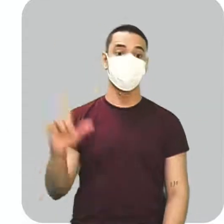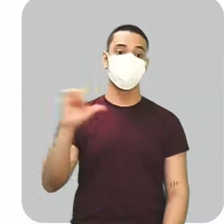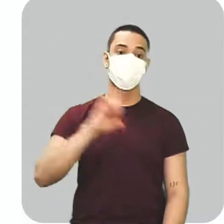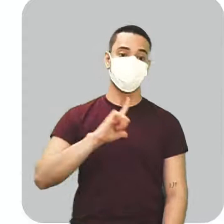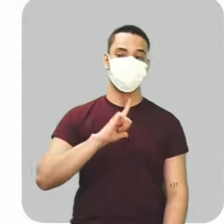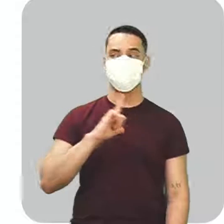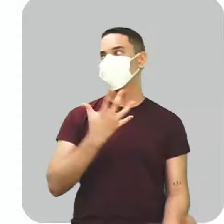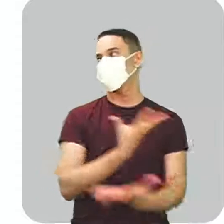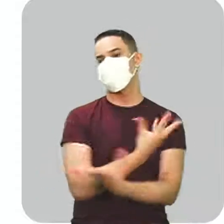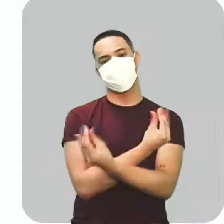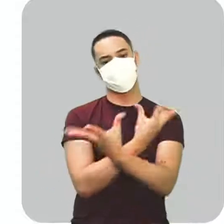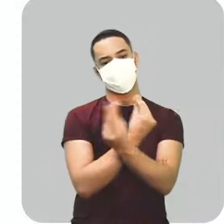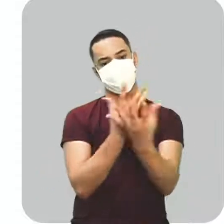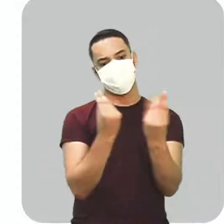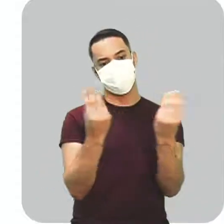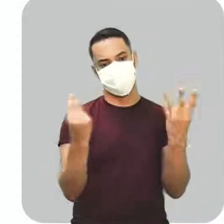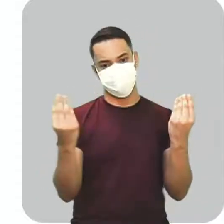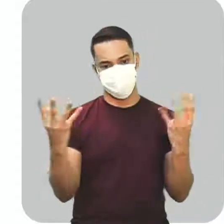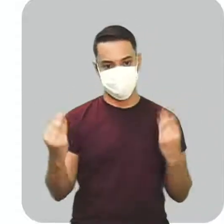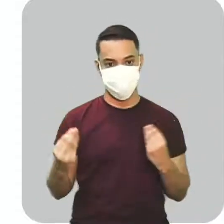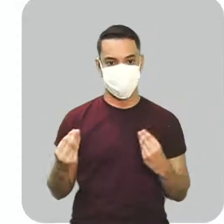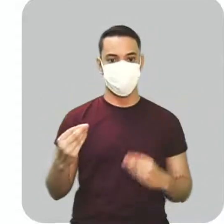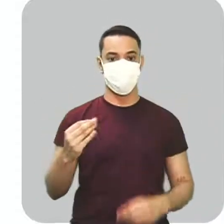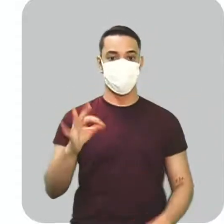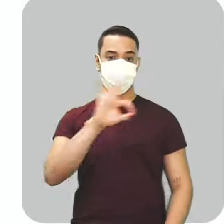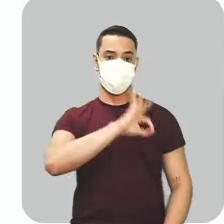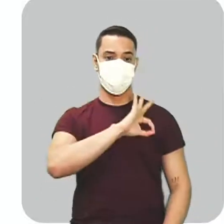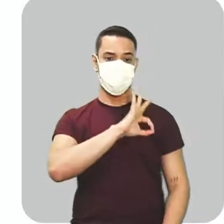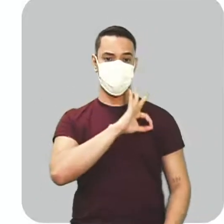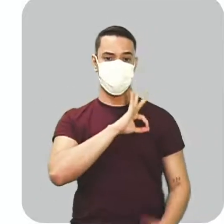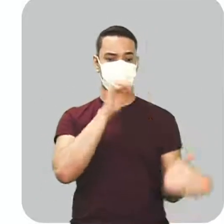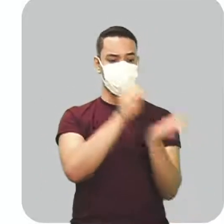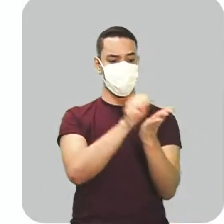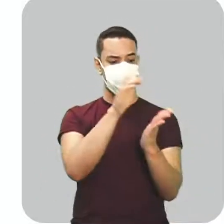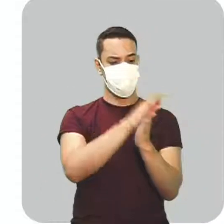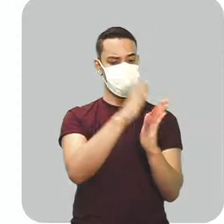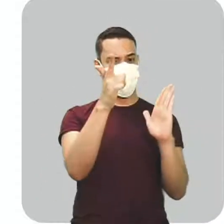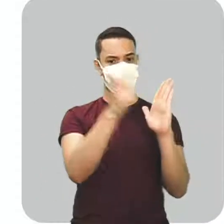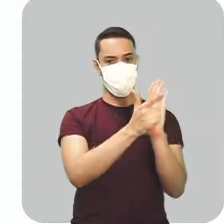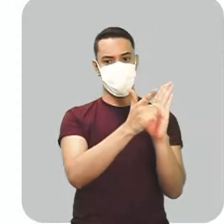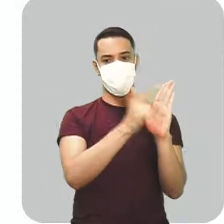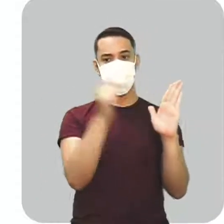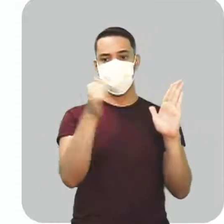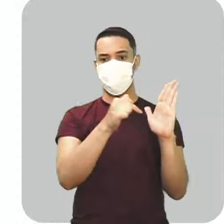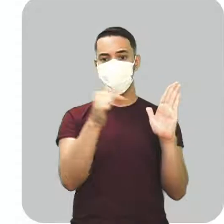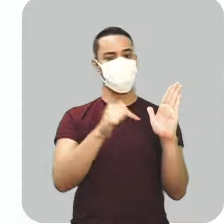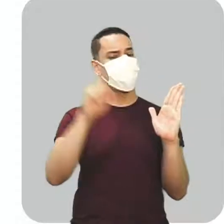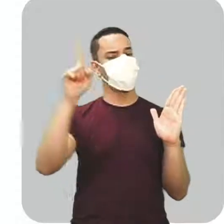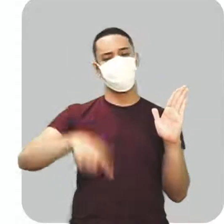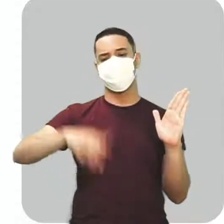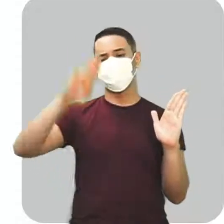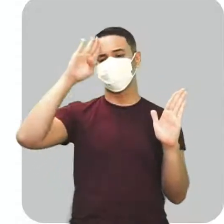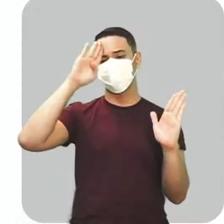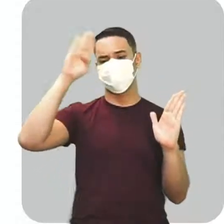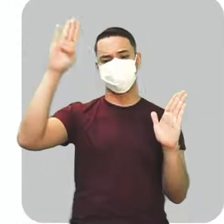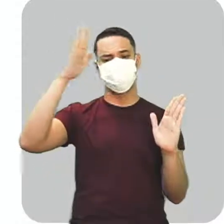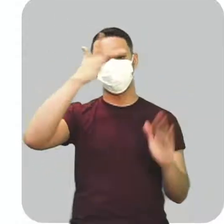Tinha muitas passagens pela polícia, logo era